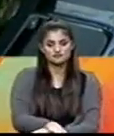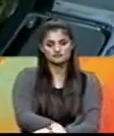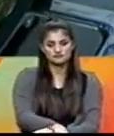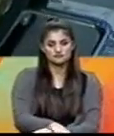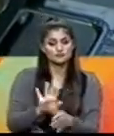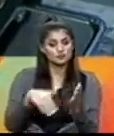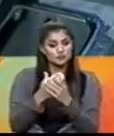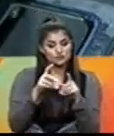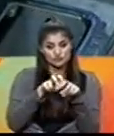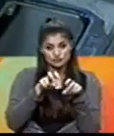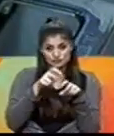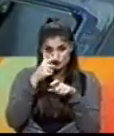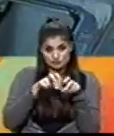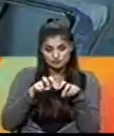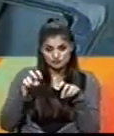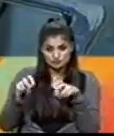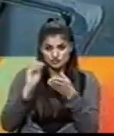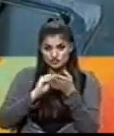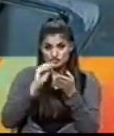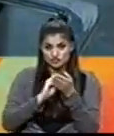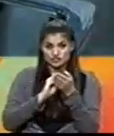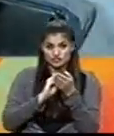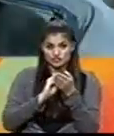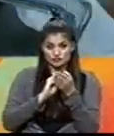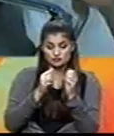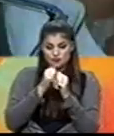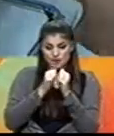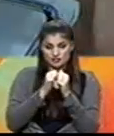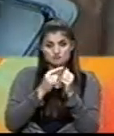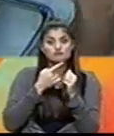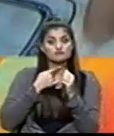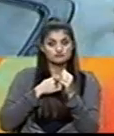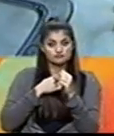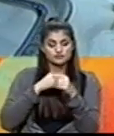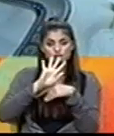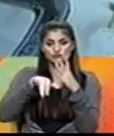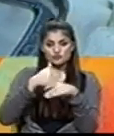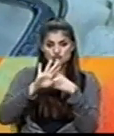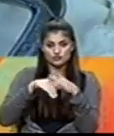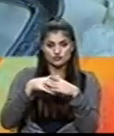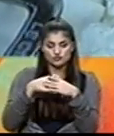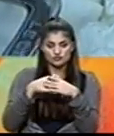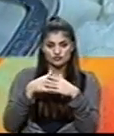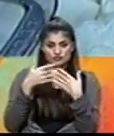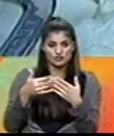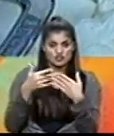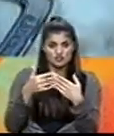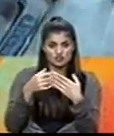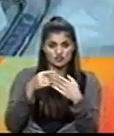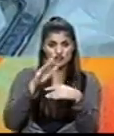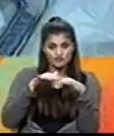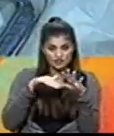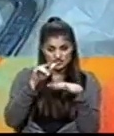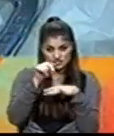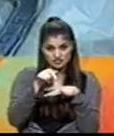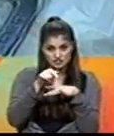Proponho aos seus convidados que escrevam o nome da gludice que preferem num papel, misture cuidadosamente agora os papéis... Agora não é convidado, mas há família nem caso, não é?